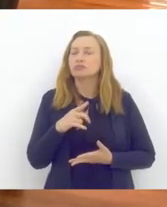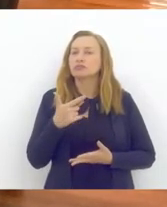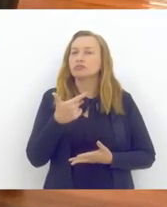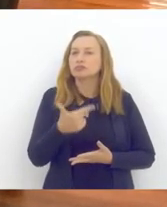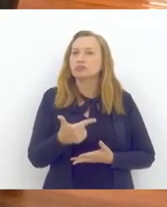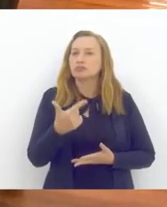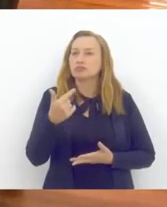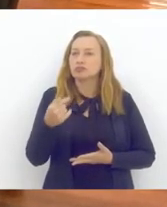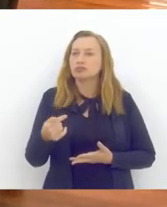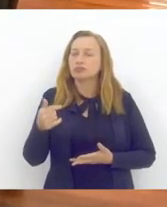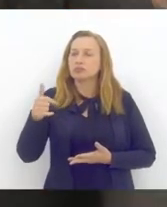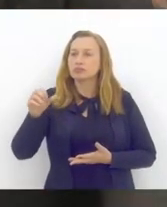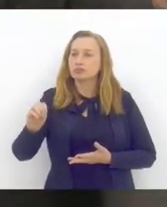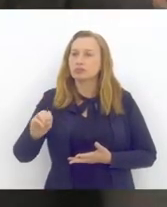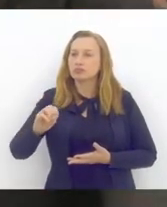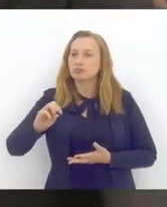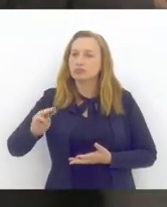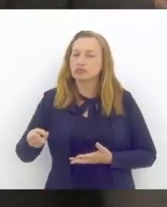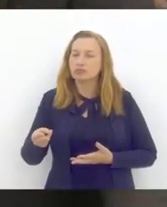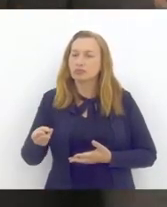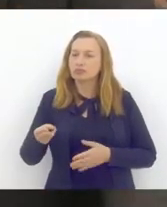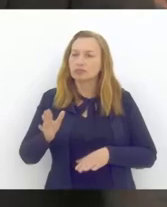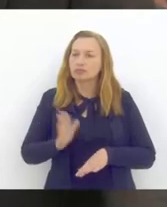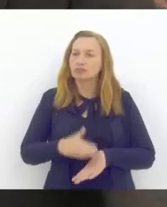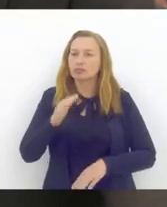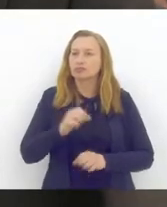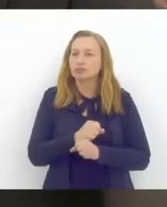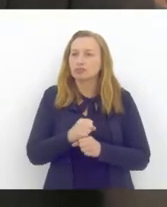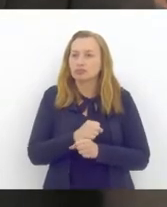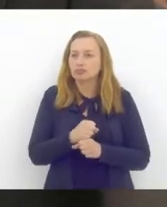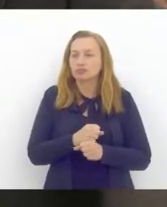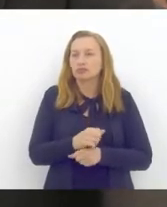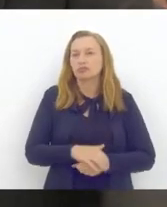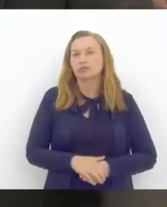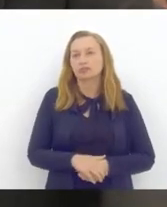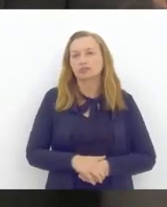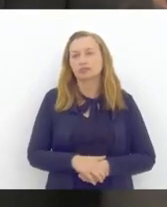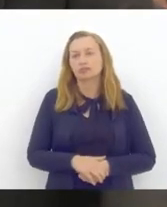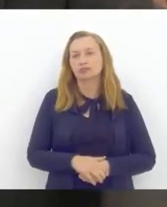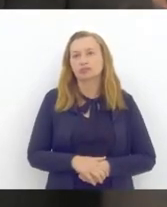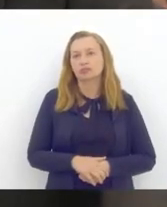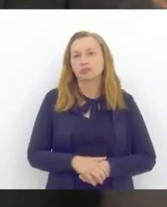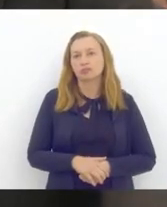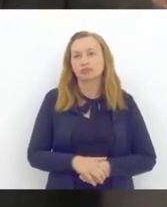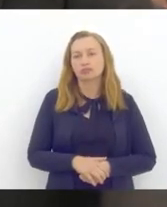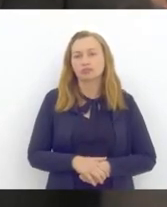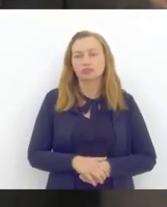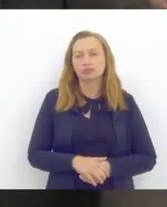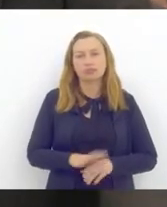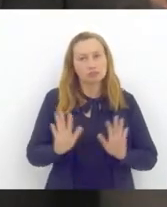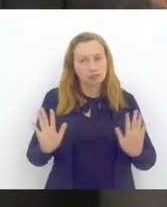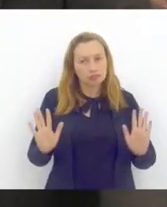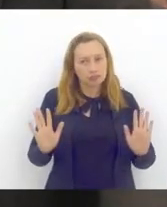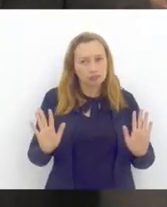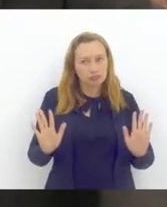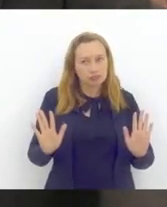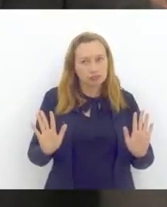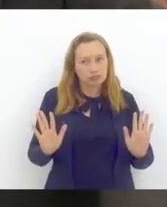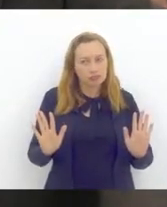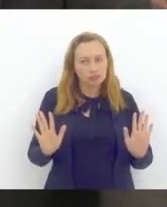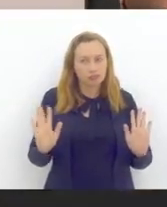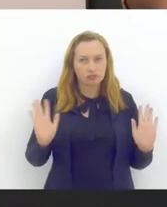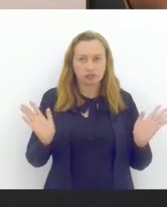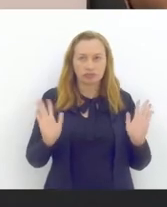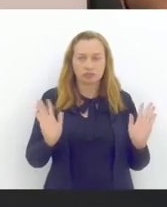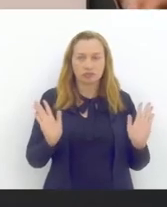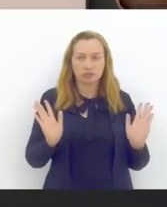270 milhões ano a mais. Só sem considerar título... Olha só, vamos botar título... a ordem, peraí. Se não, não